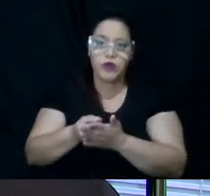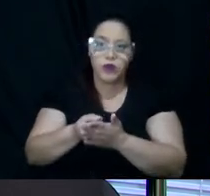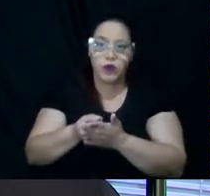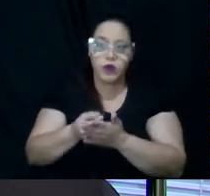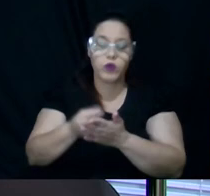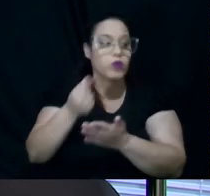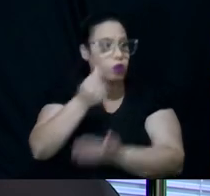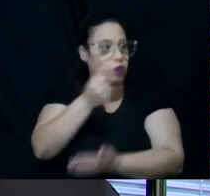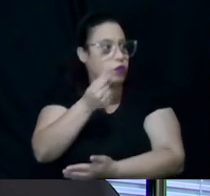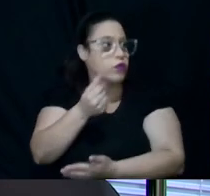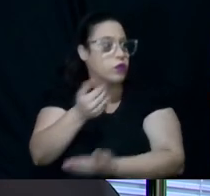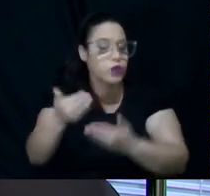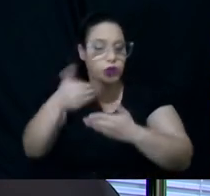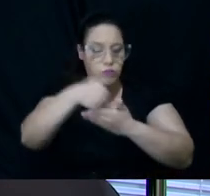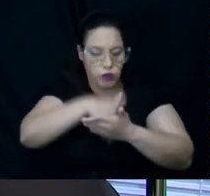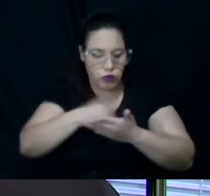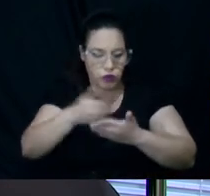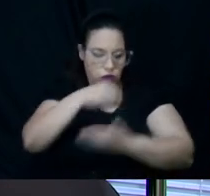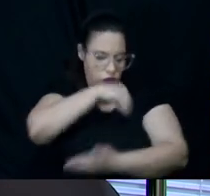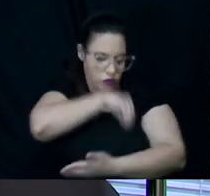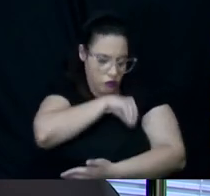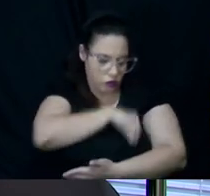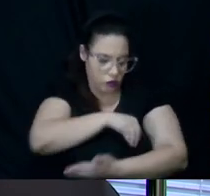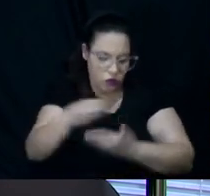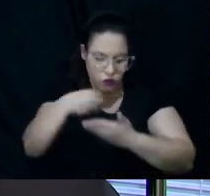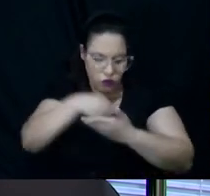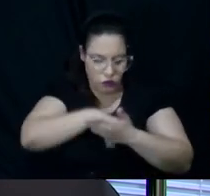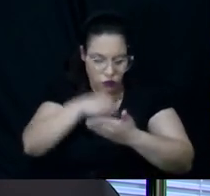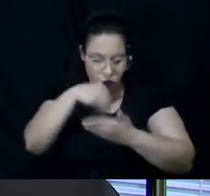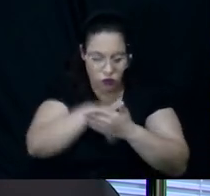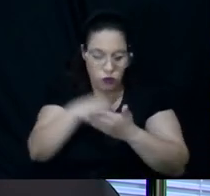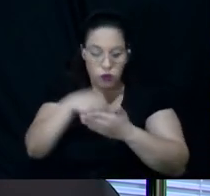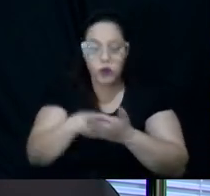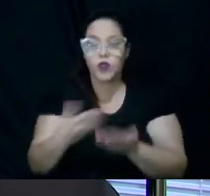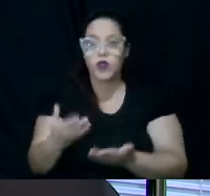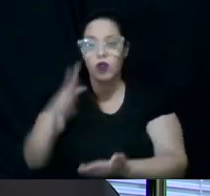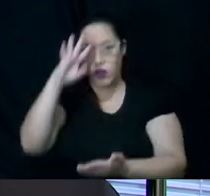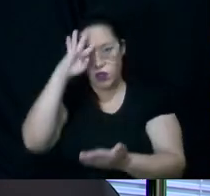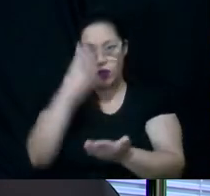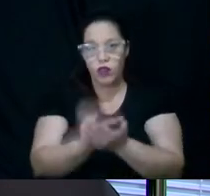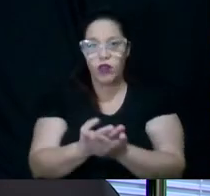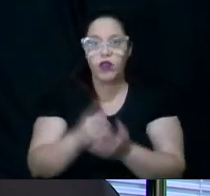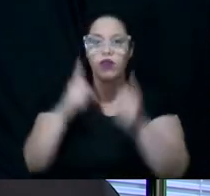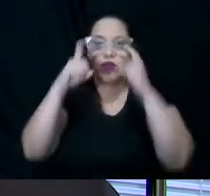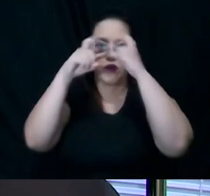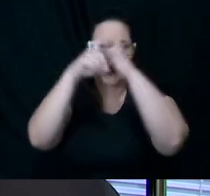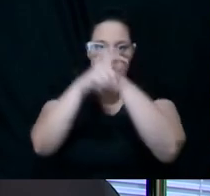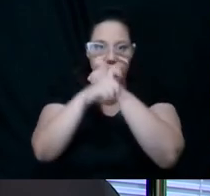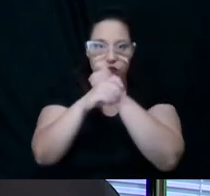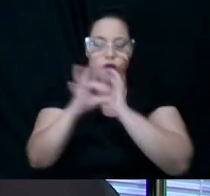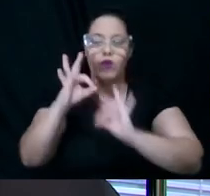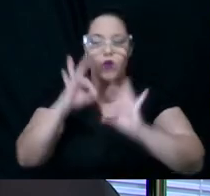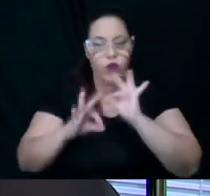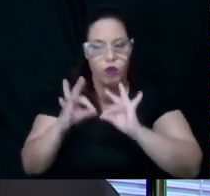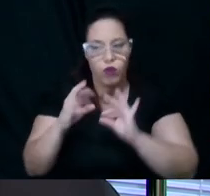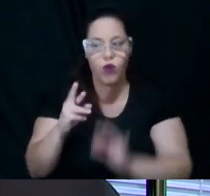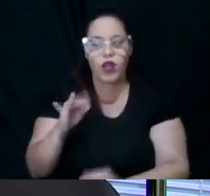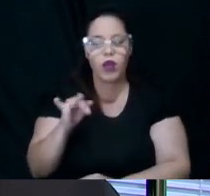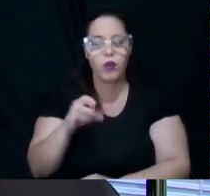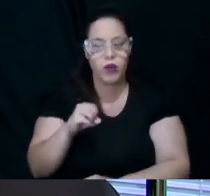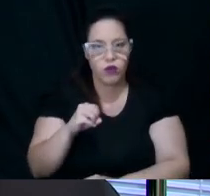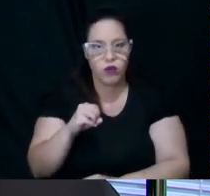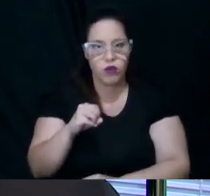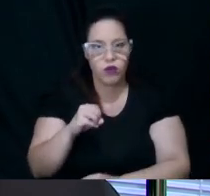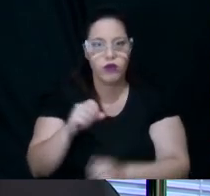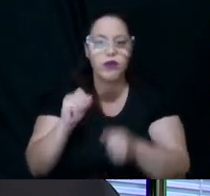guardar mensalmente para atingir esse objetivo. Eu acredito, né, que a dificuldade de controlar o orçamento faz com que as pessoas